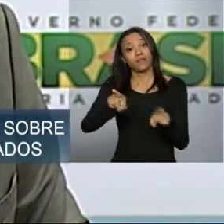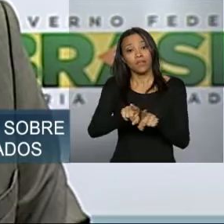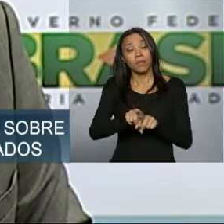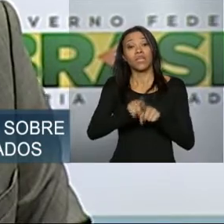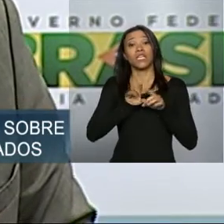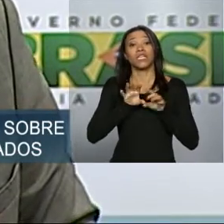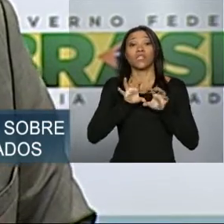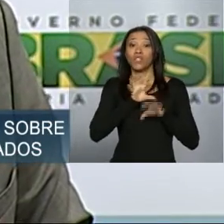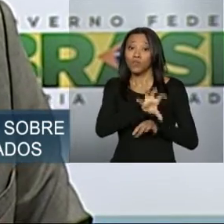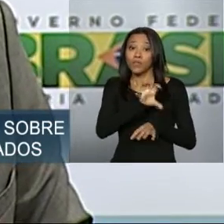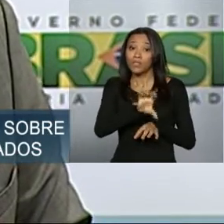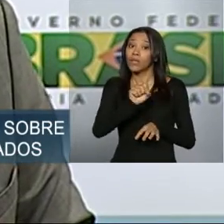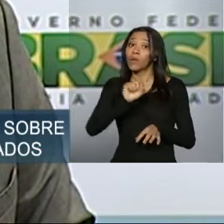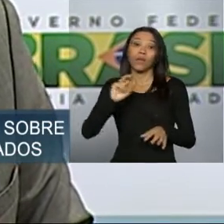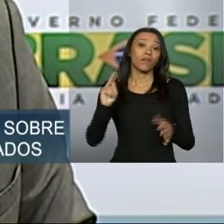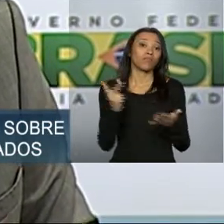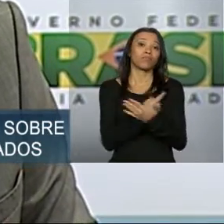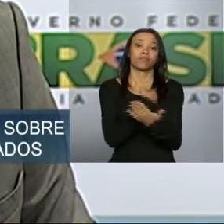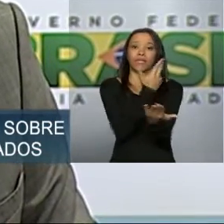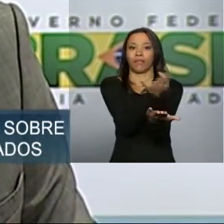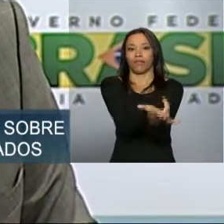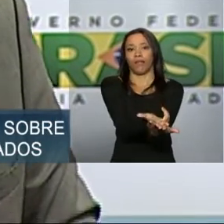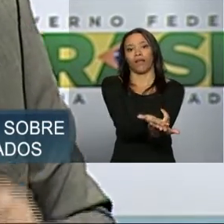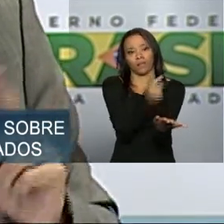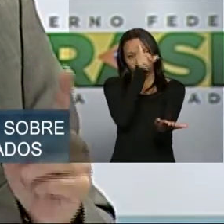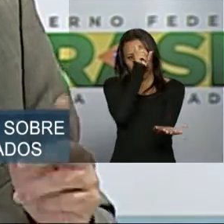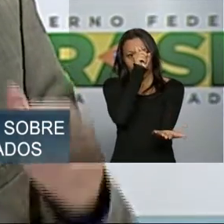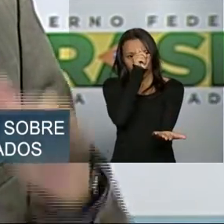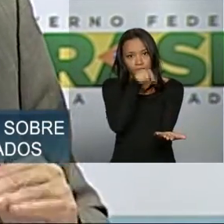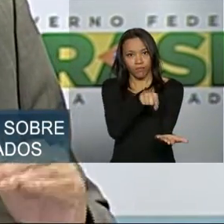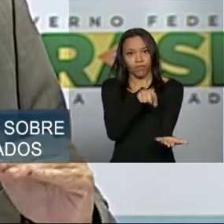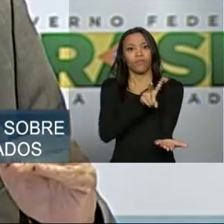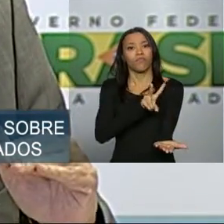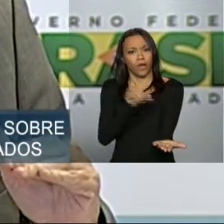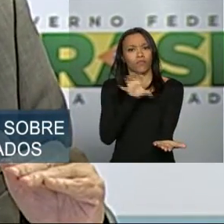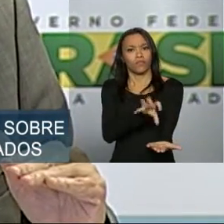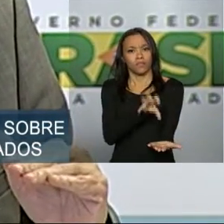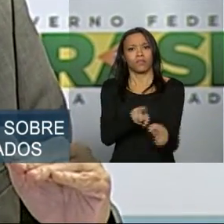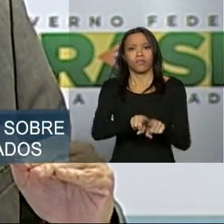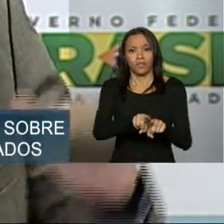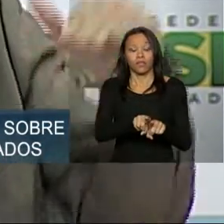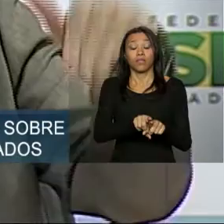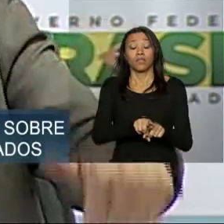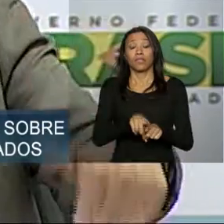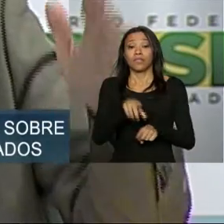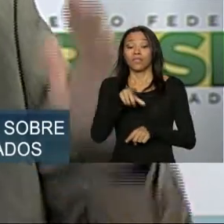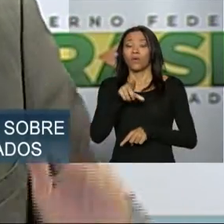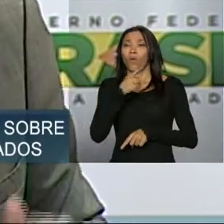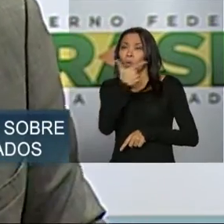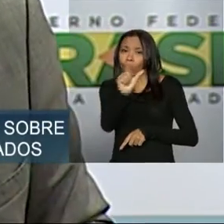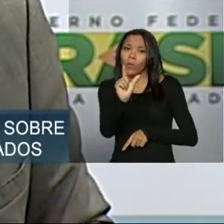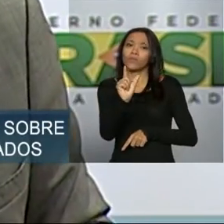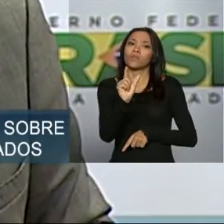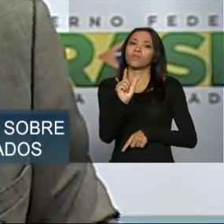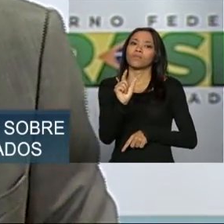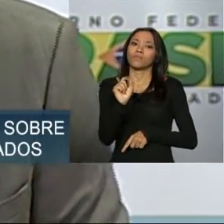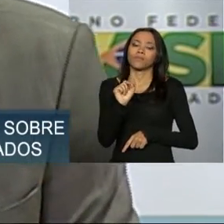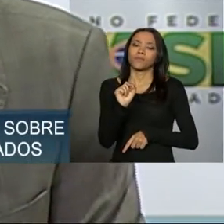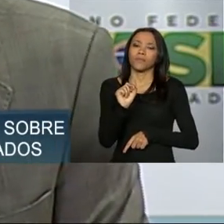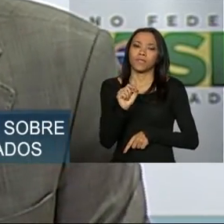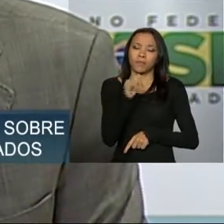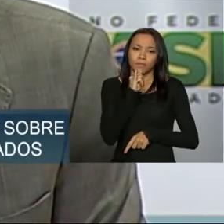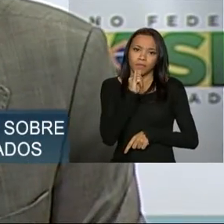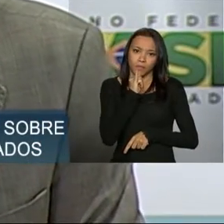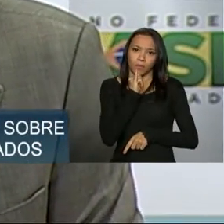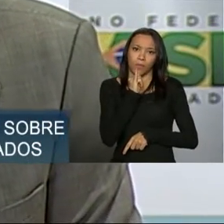sobre internação. Agora, olha só, o sal tem impacto numa... Atenção básica, por exemplo, tem impacto sobre a questão da internação. No